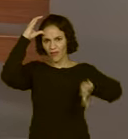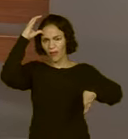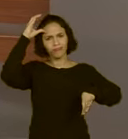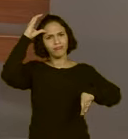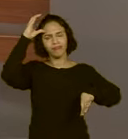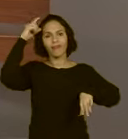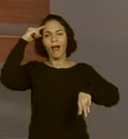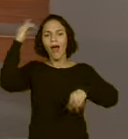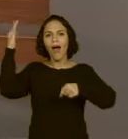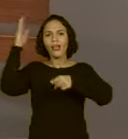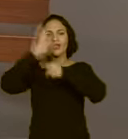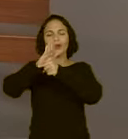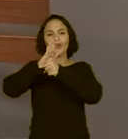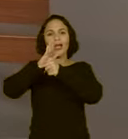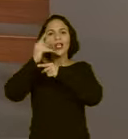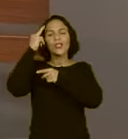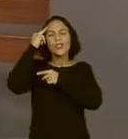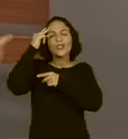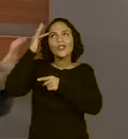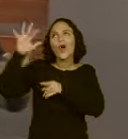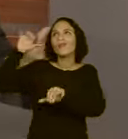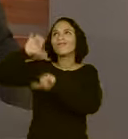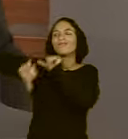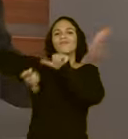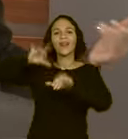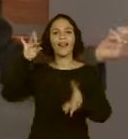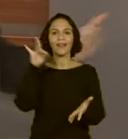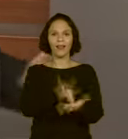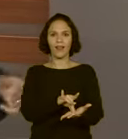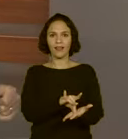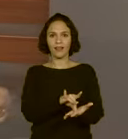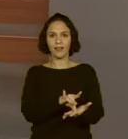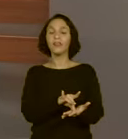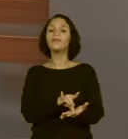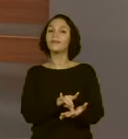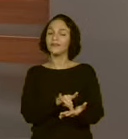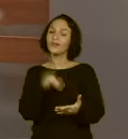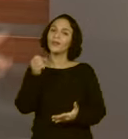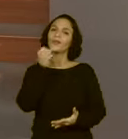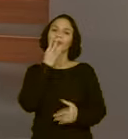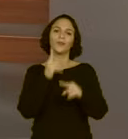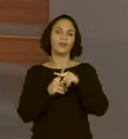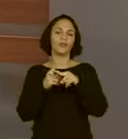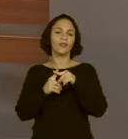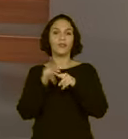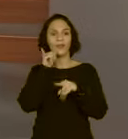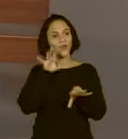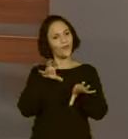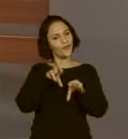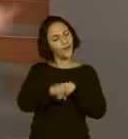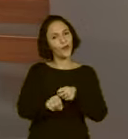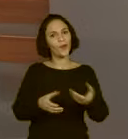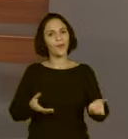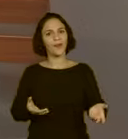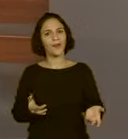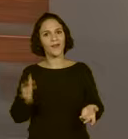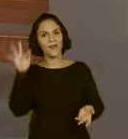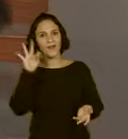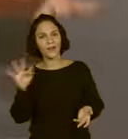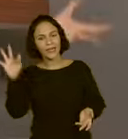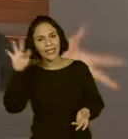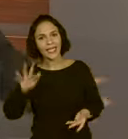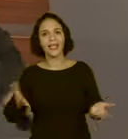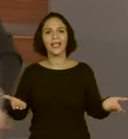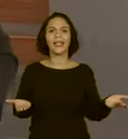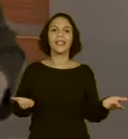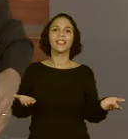outros sonhos. Então, essa é uma grande vantagem de realizar esse tipo de sonho. Se formar, né? Entrar